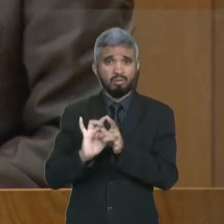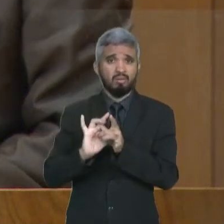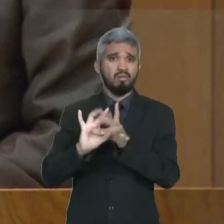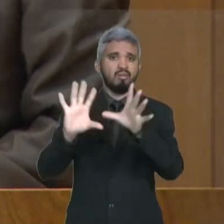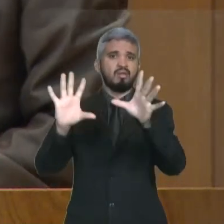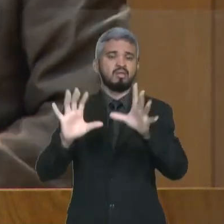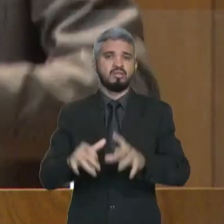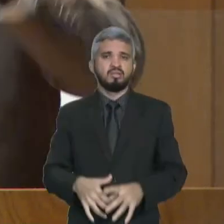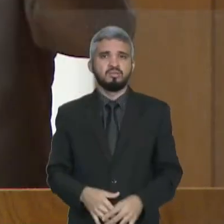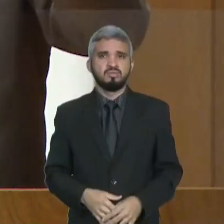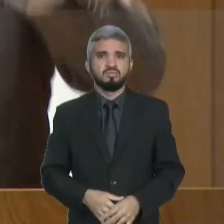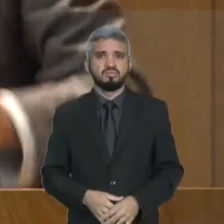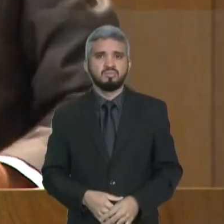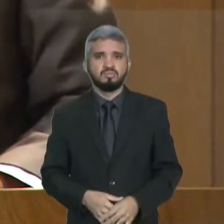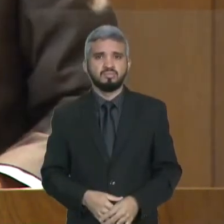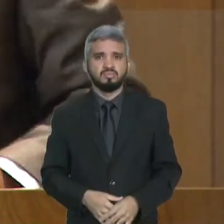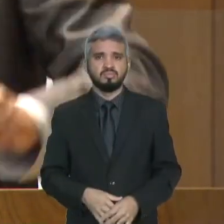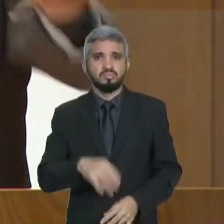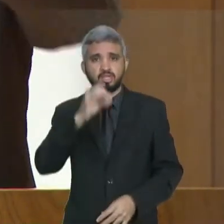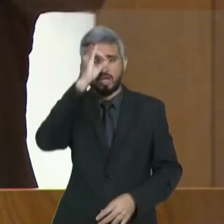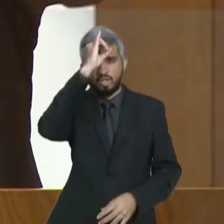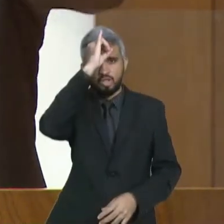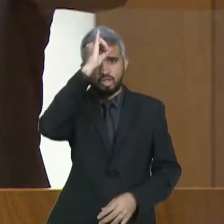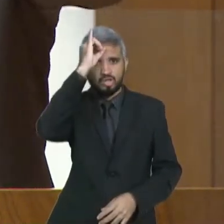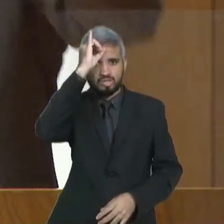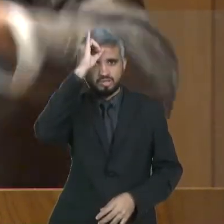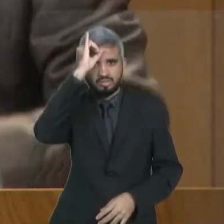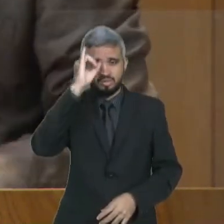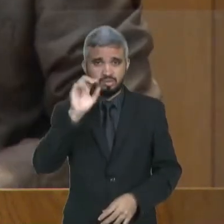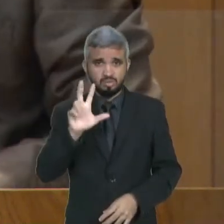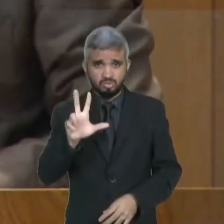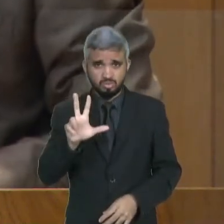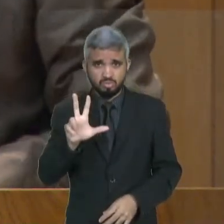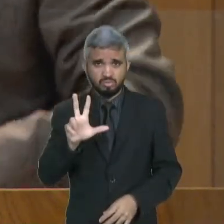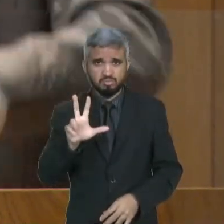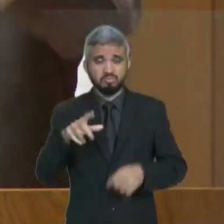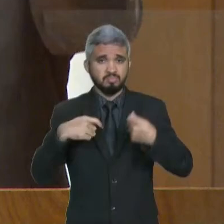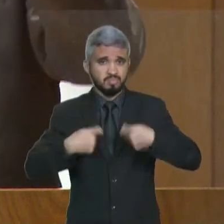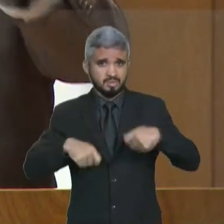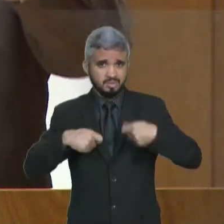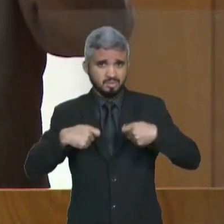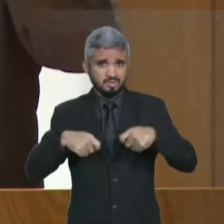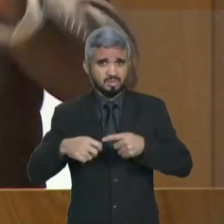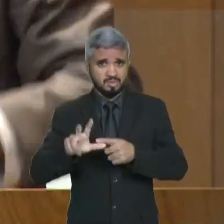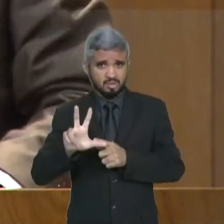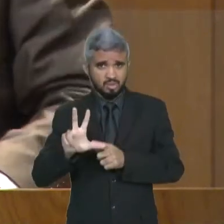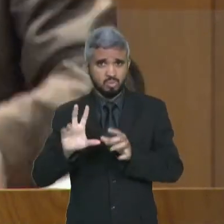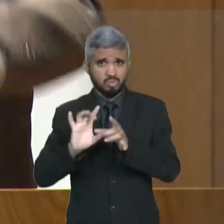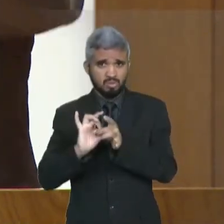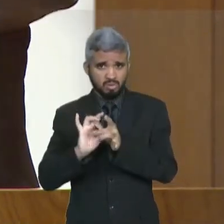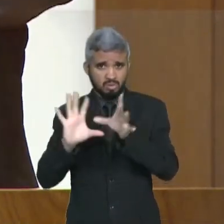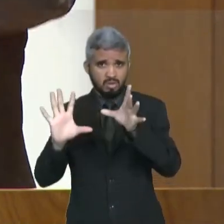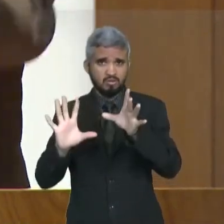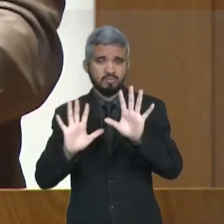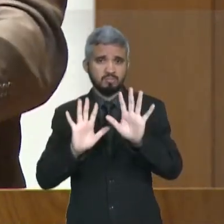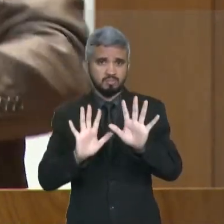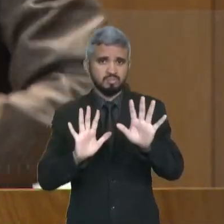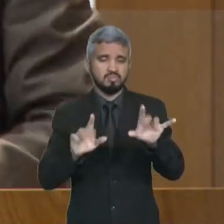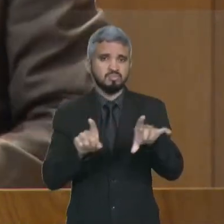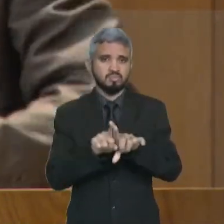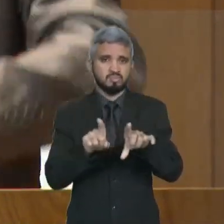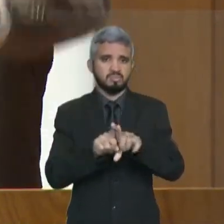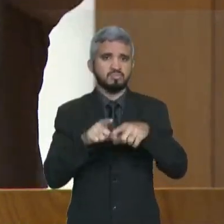presidente da sua inocência não nos bairros da temos uma livre nos basta assim reproduzir